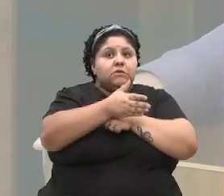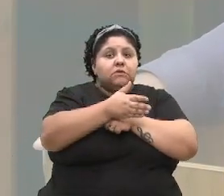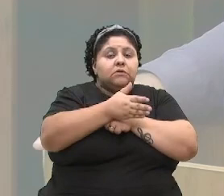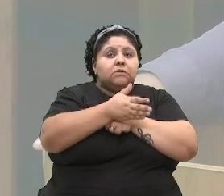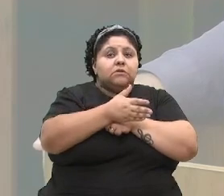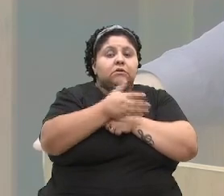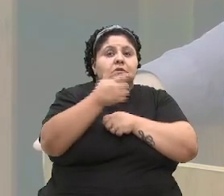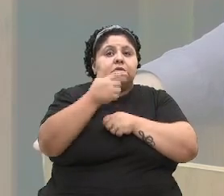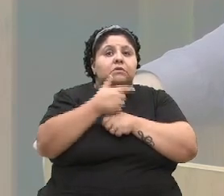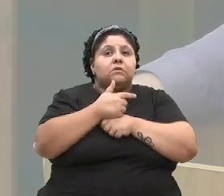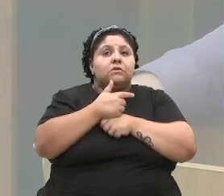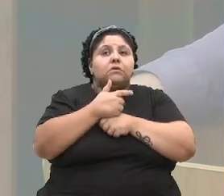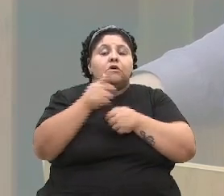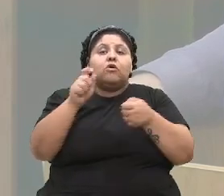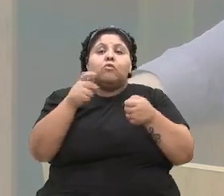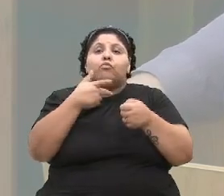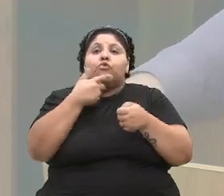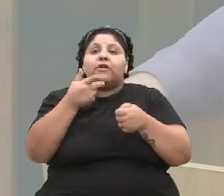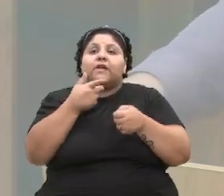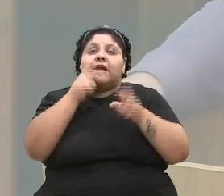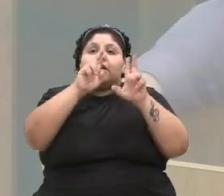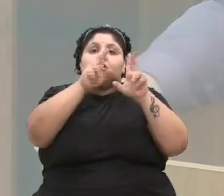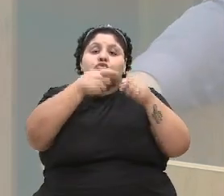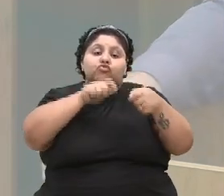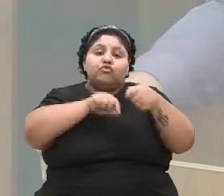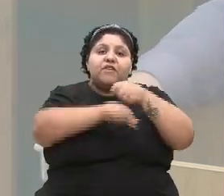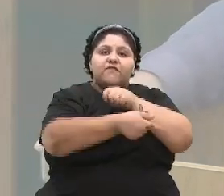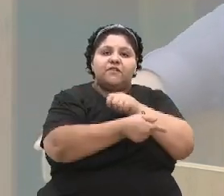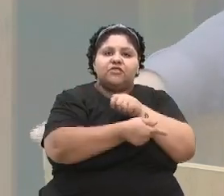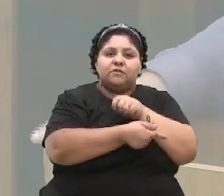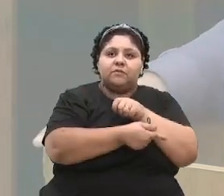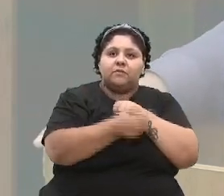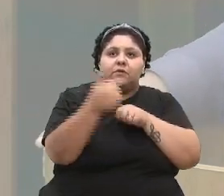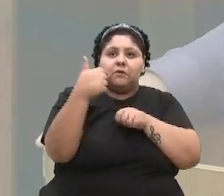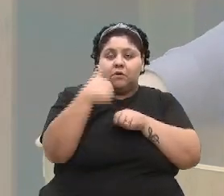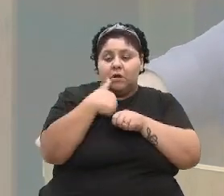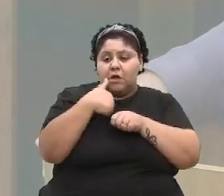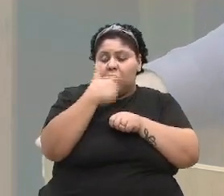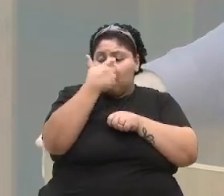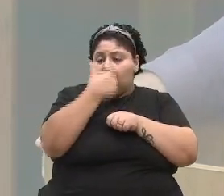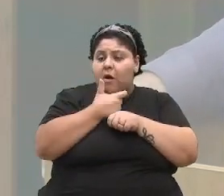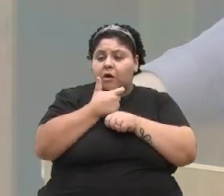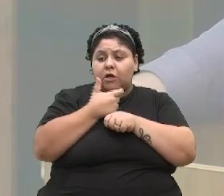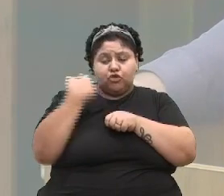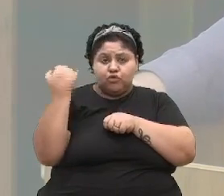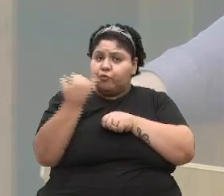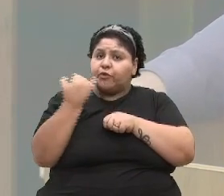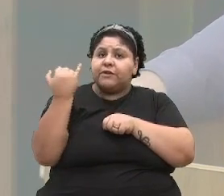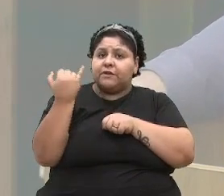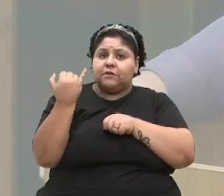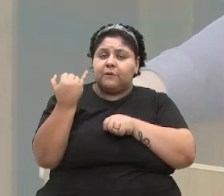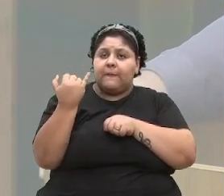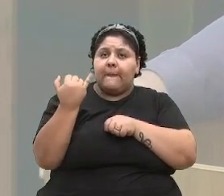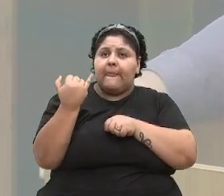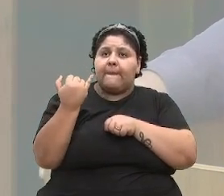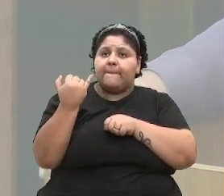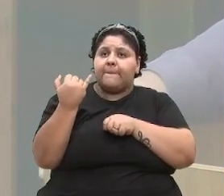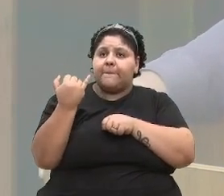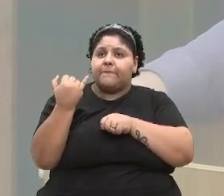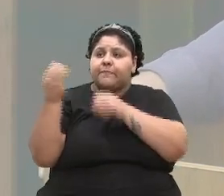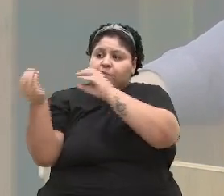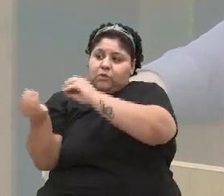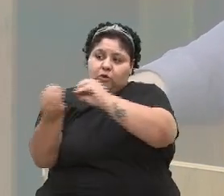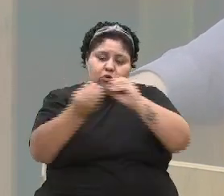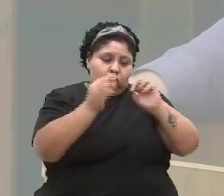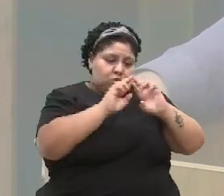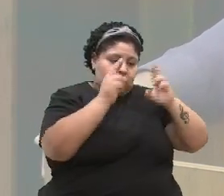vereador Velocino, porque tratava de investimento, que tratava de recurso. E eu julgo que isso é algo importante. Fui para a reunião, quem estava